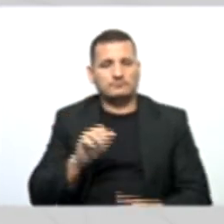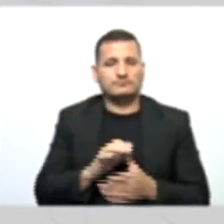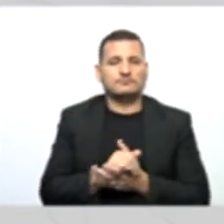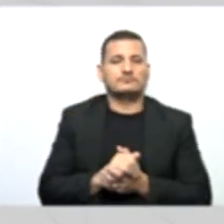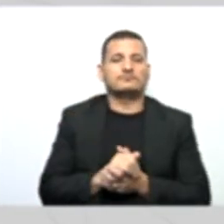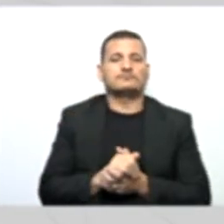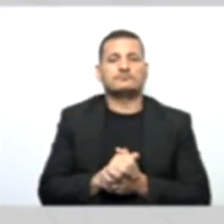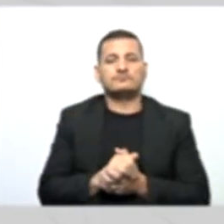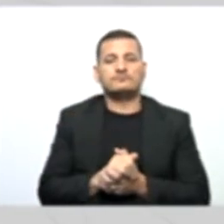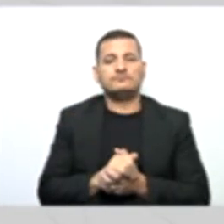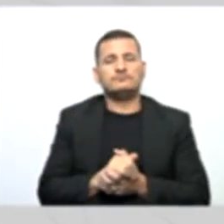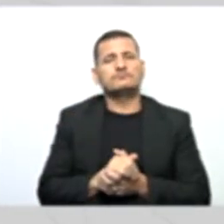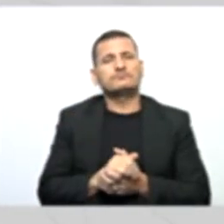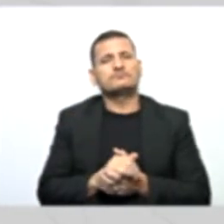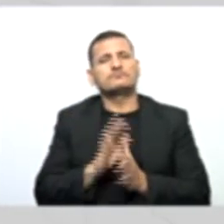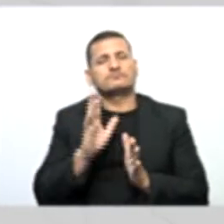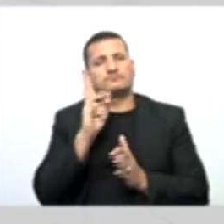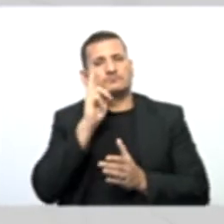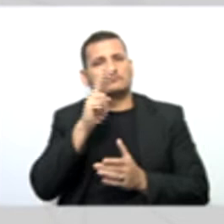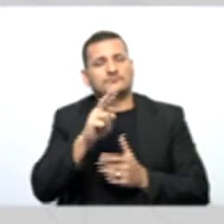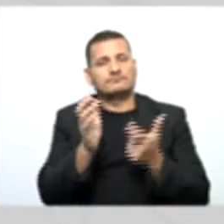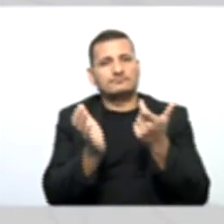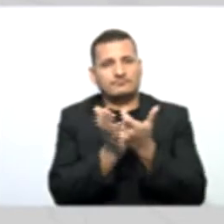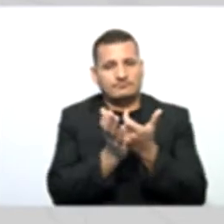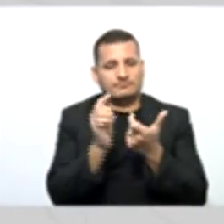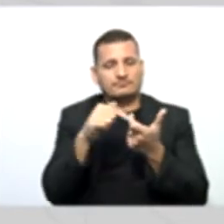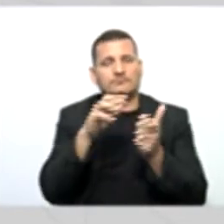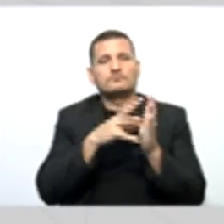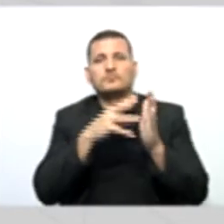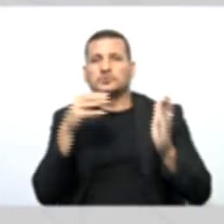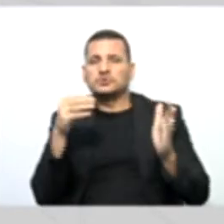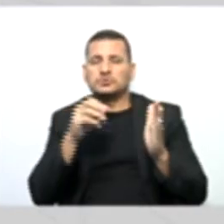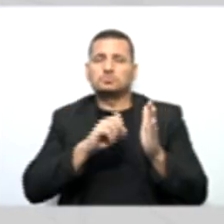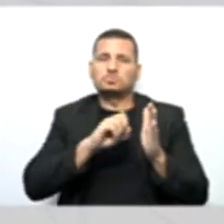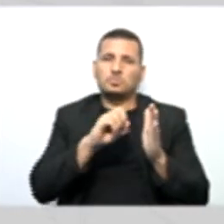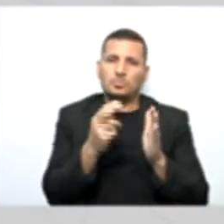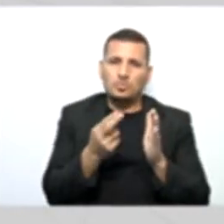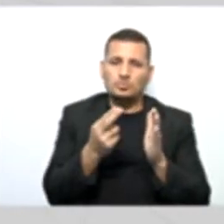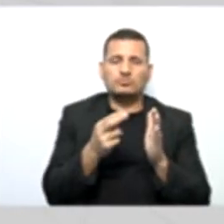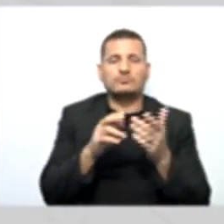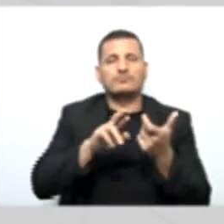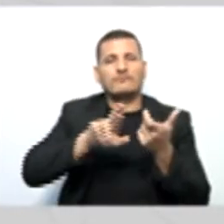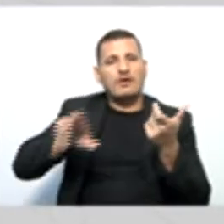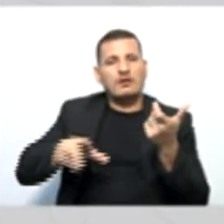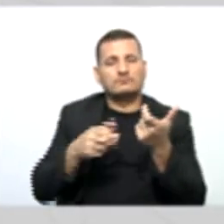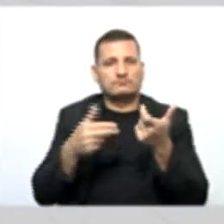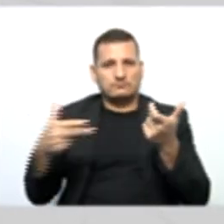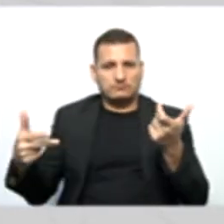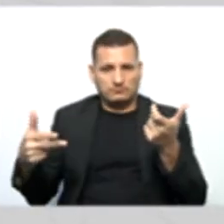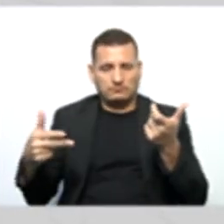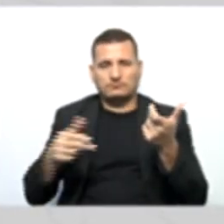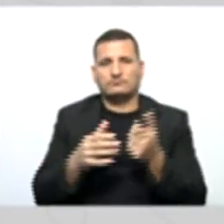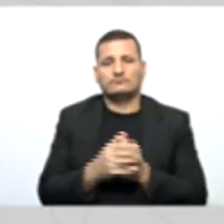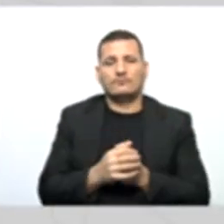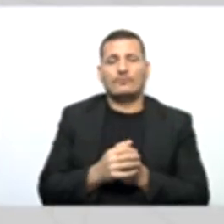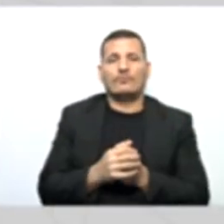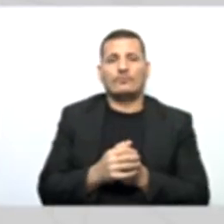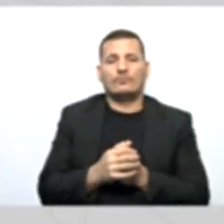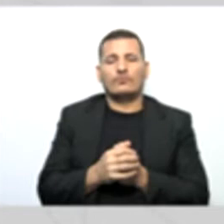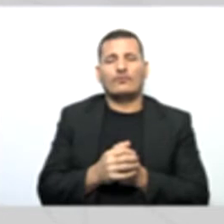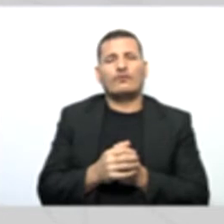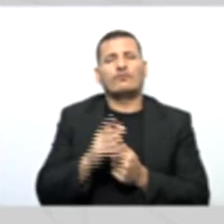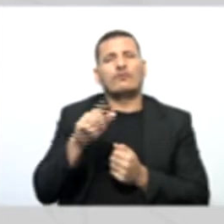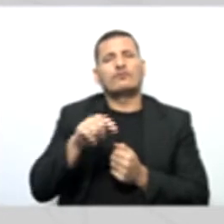Construtores. Vimos que uma classe é um modelo ou uma especificação para um conjunto de objetos, ou seja, é a